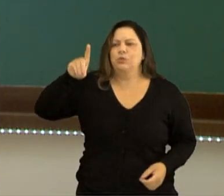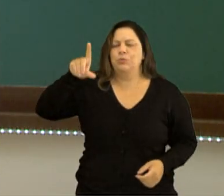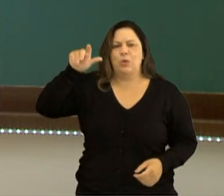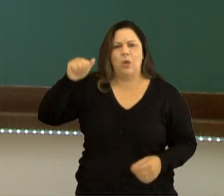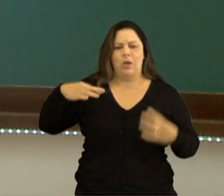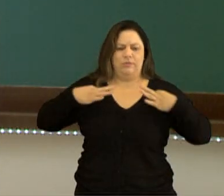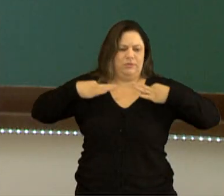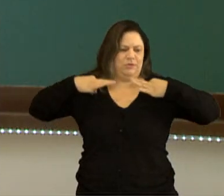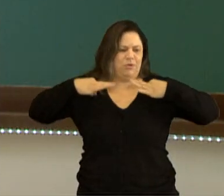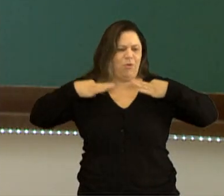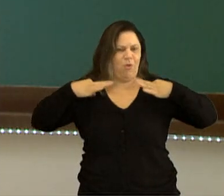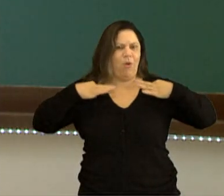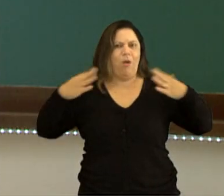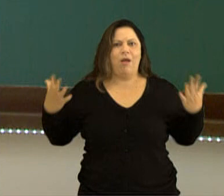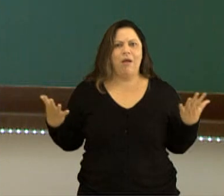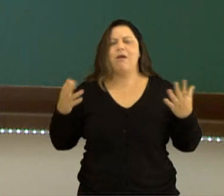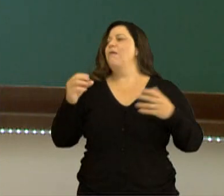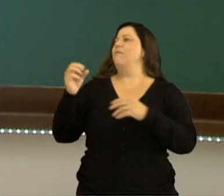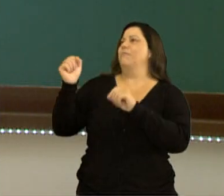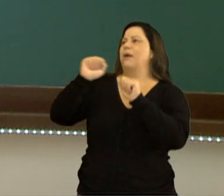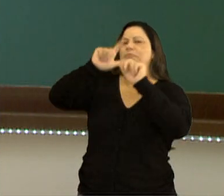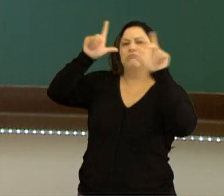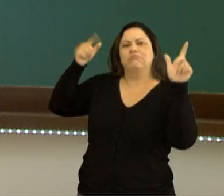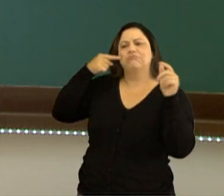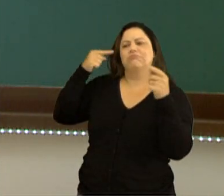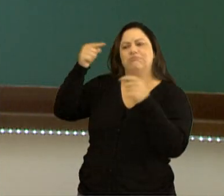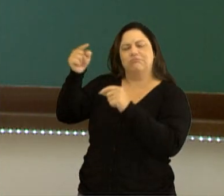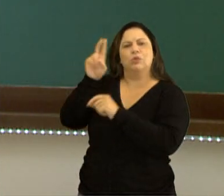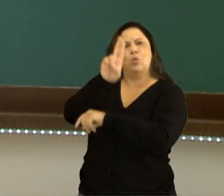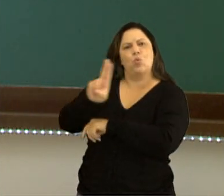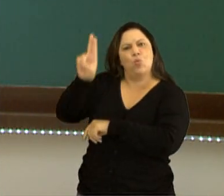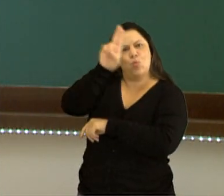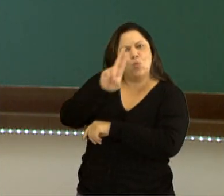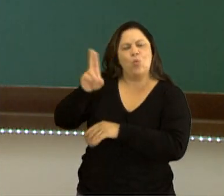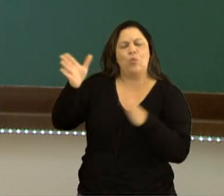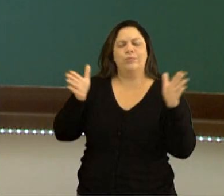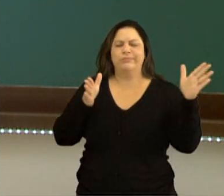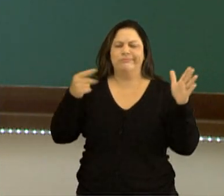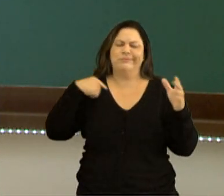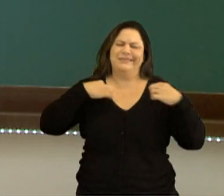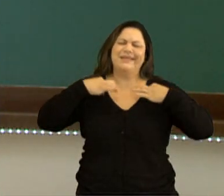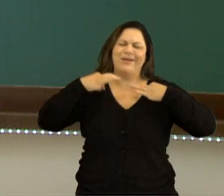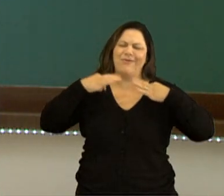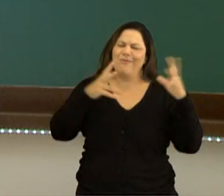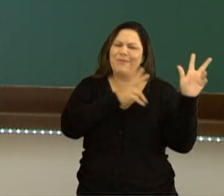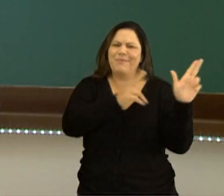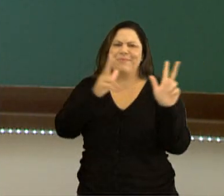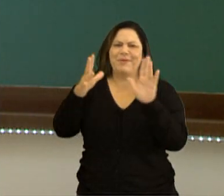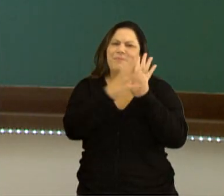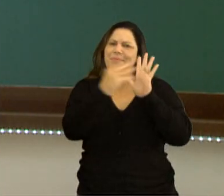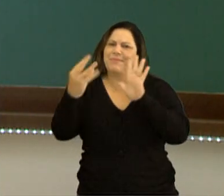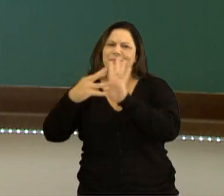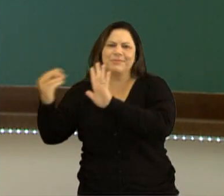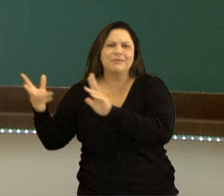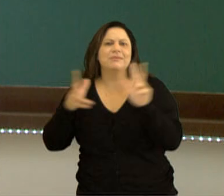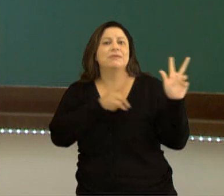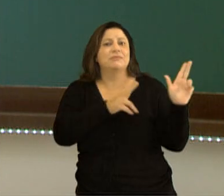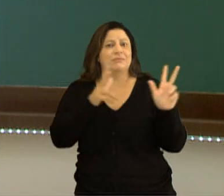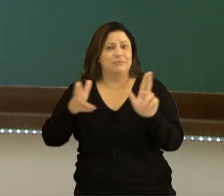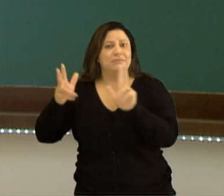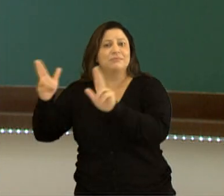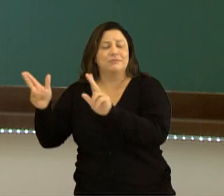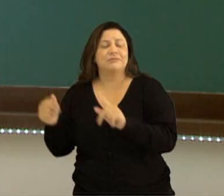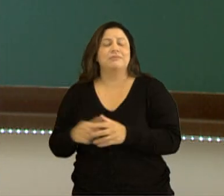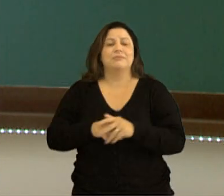grande maioria das pessoas naquela estação usam aquele determinado vestuário. Na estatística, saiu da estatística